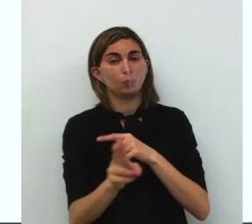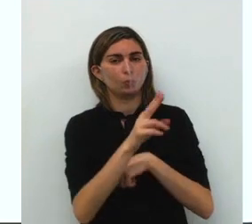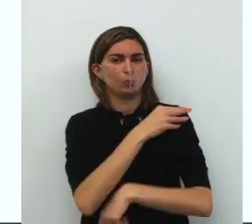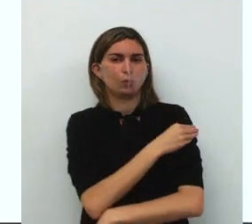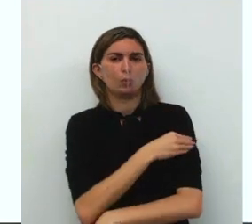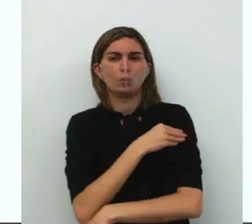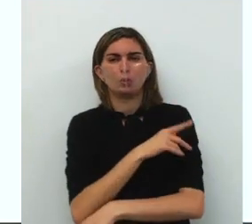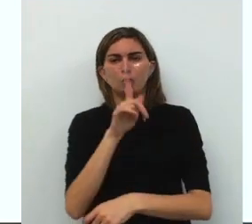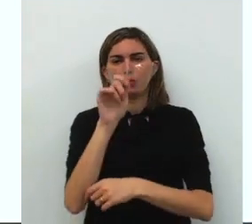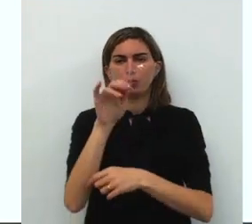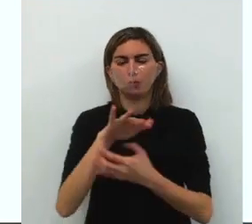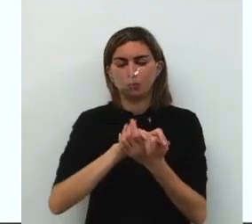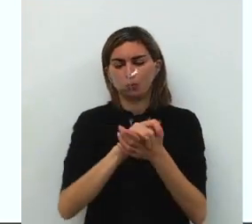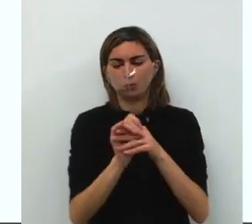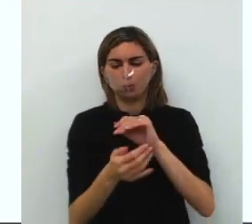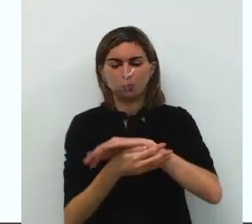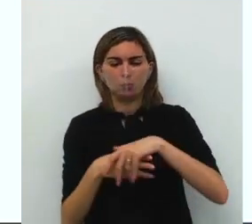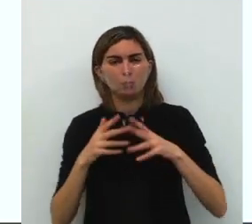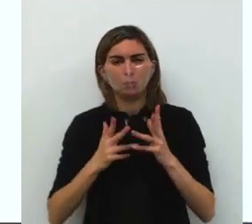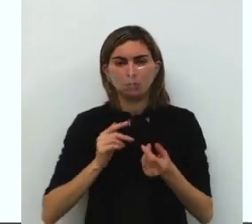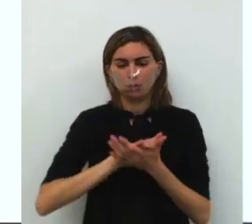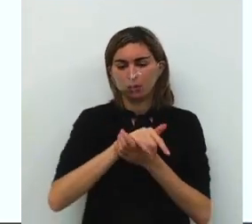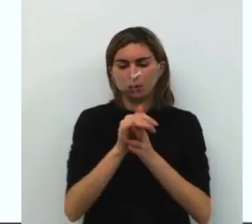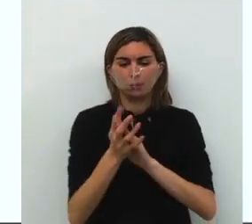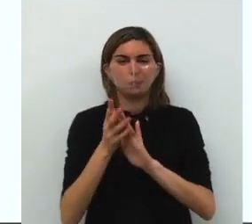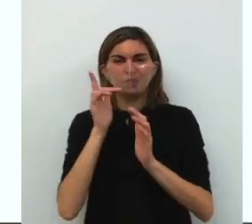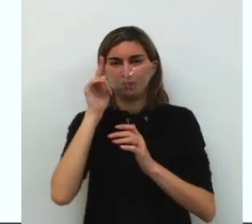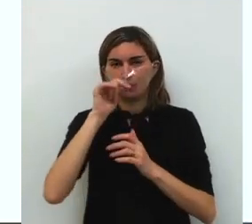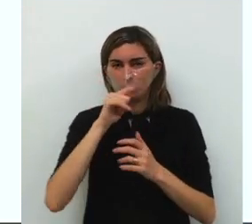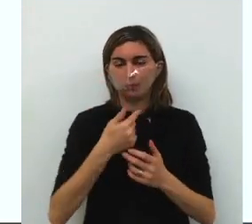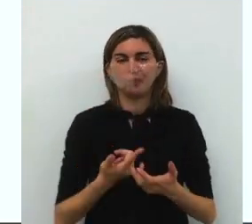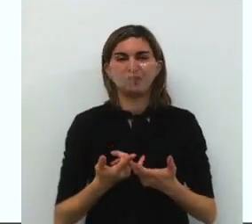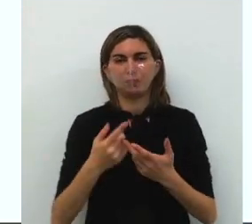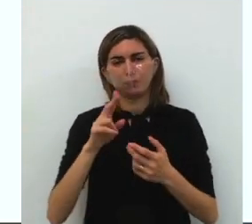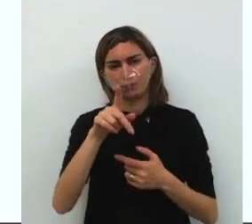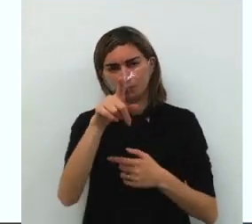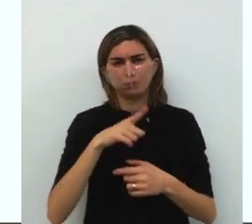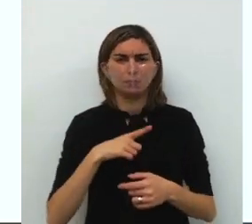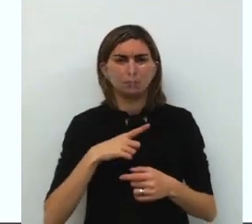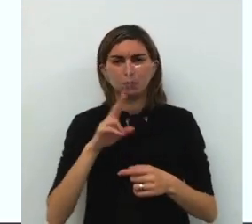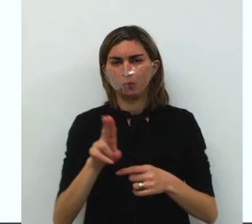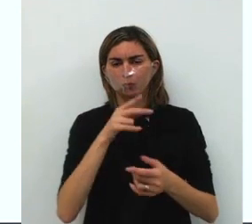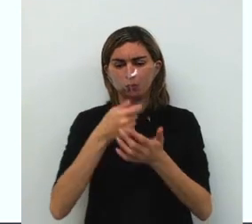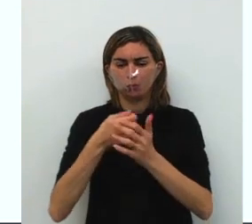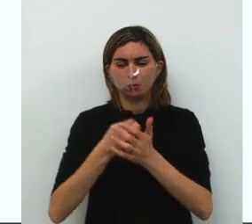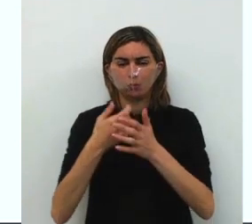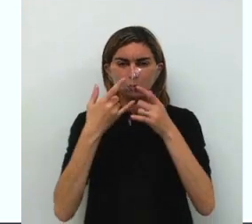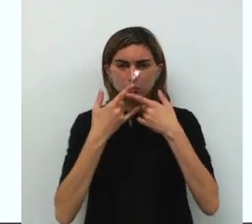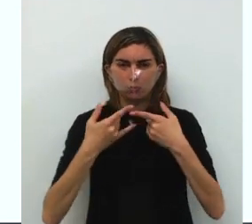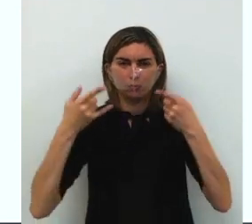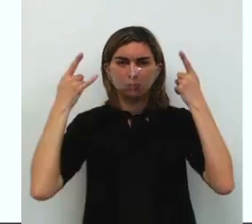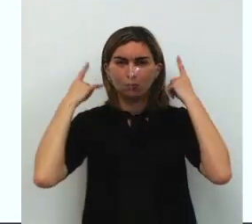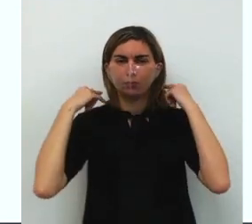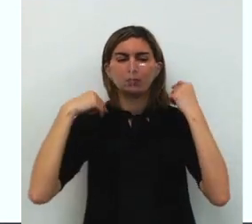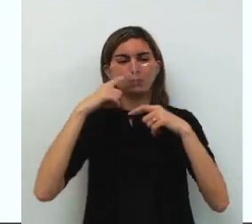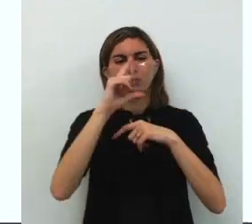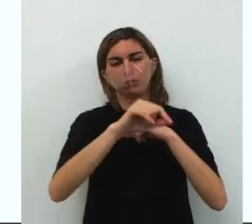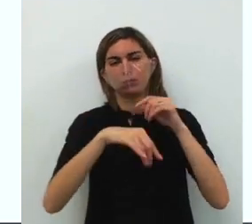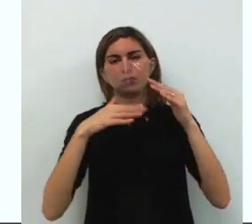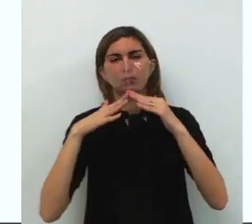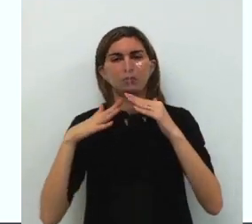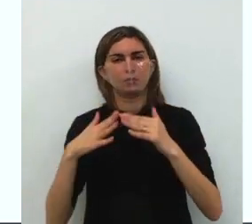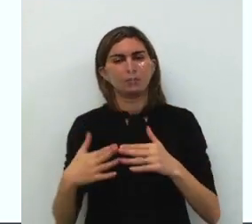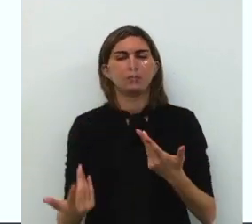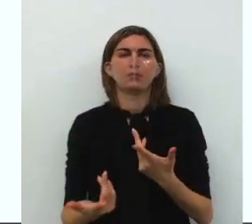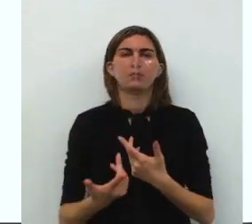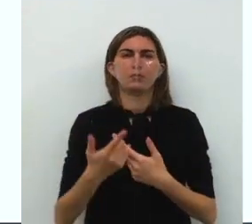uso de álcool em gel, lavar bem as mãos com sabão e água. Você tem o uso obrigatório de máscaras quando você sair de